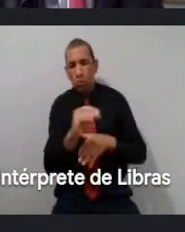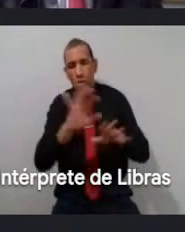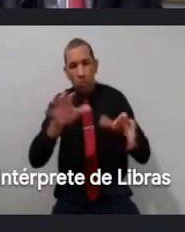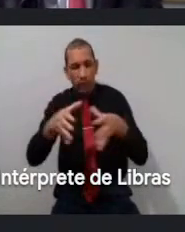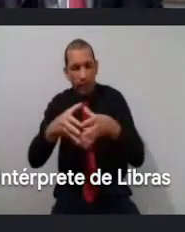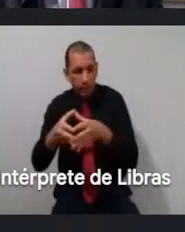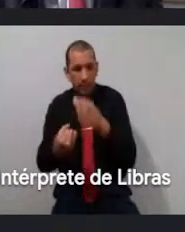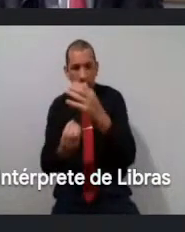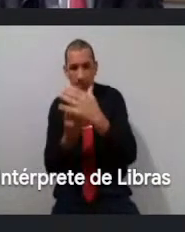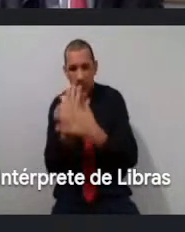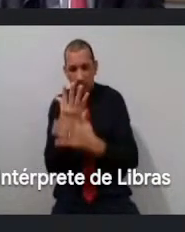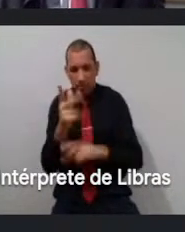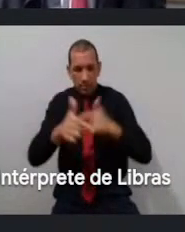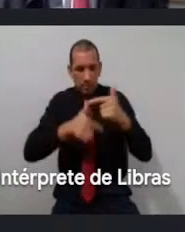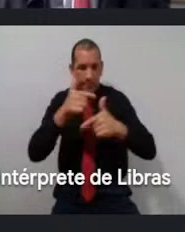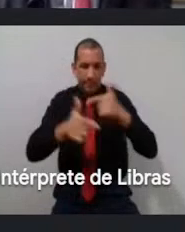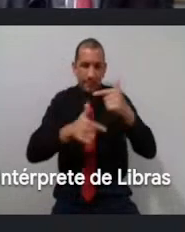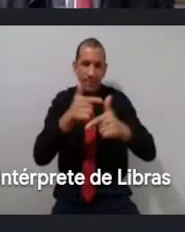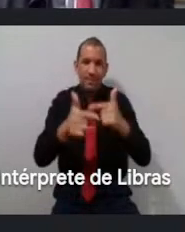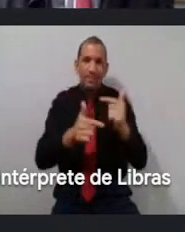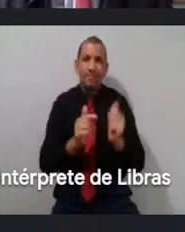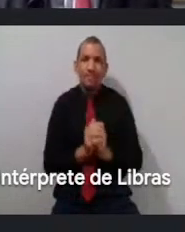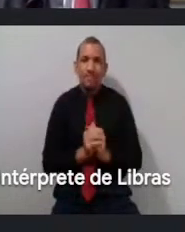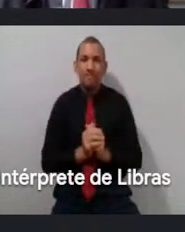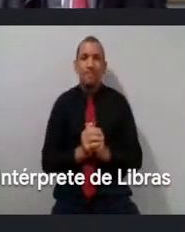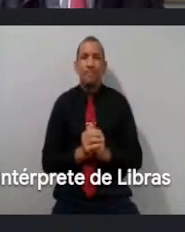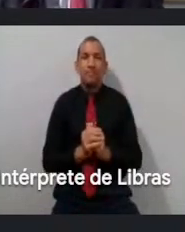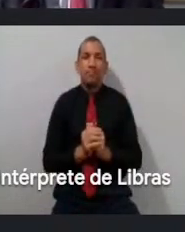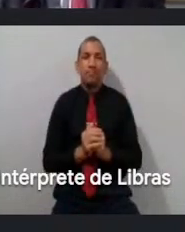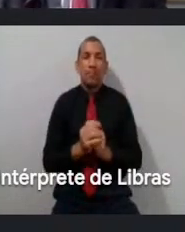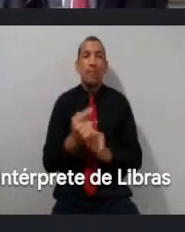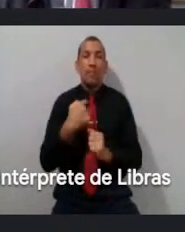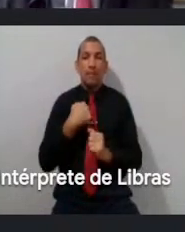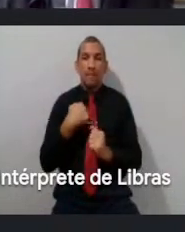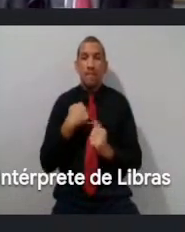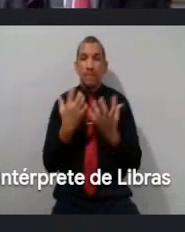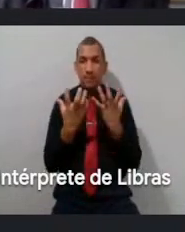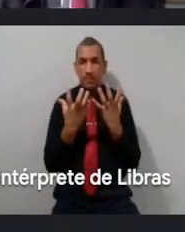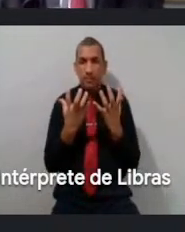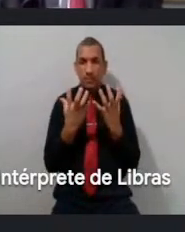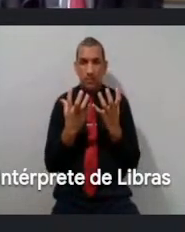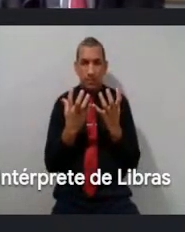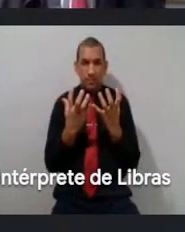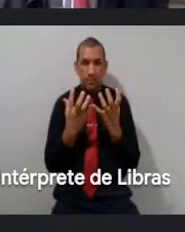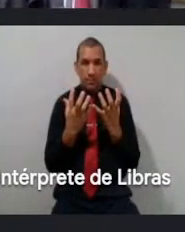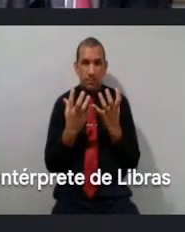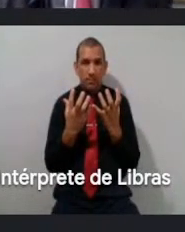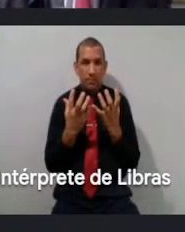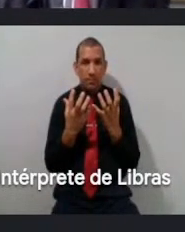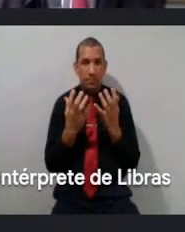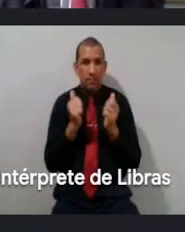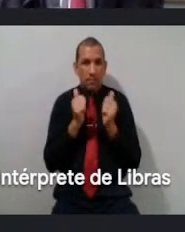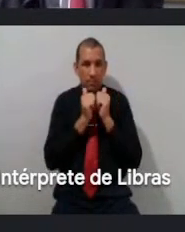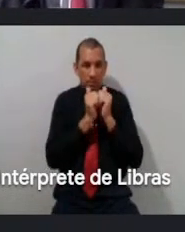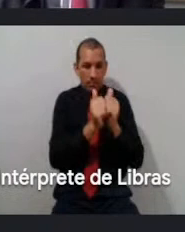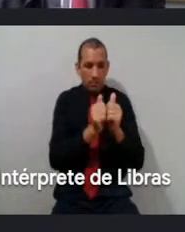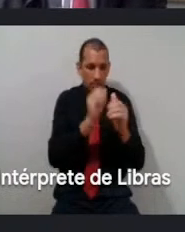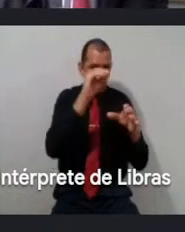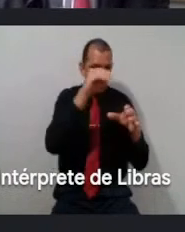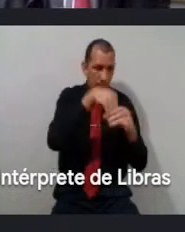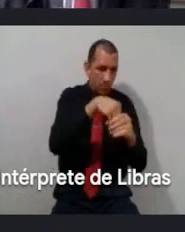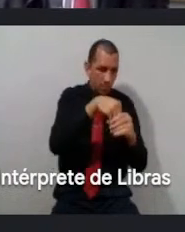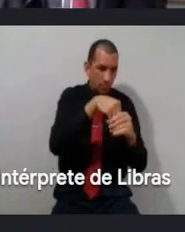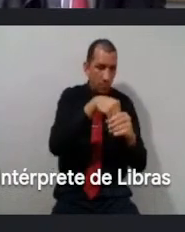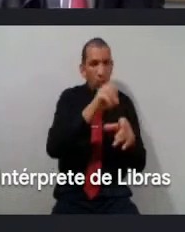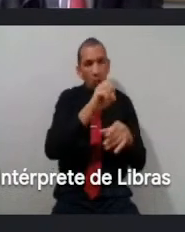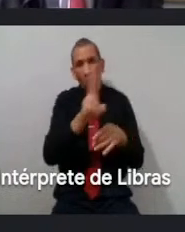da nesse trabalho então eu quero o Senhor possa estar acompanhando ou está sugerindo